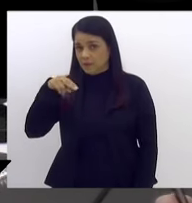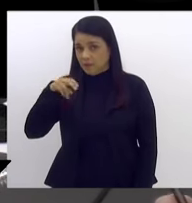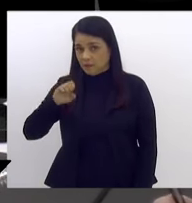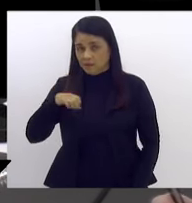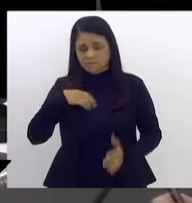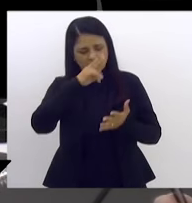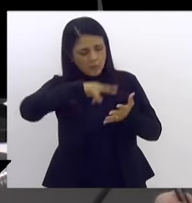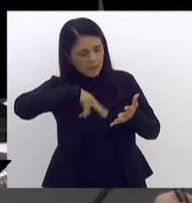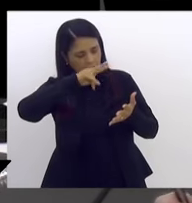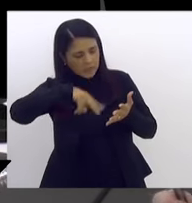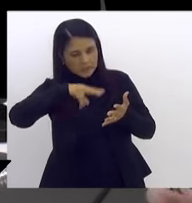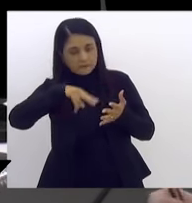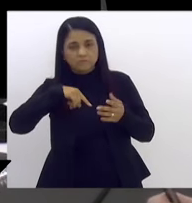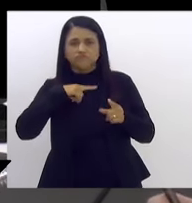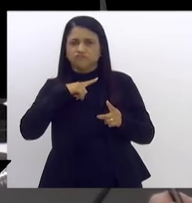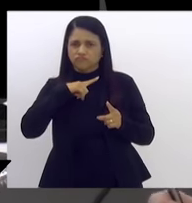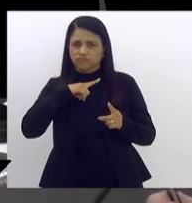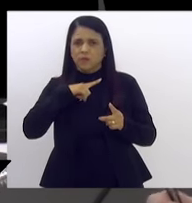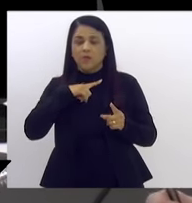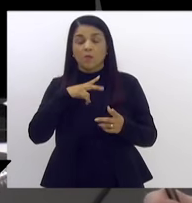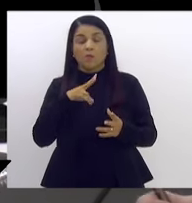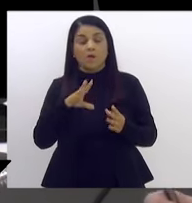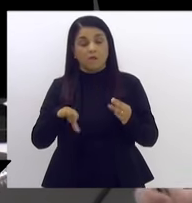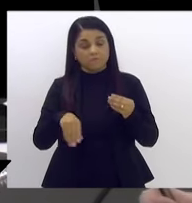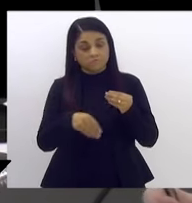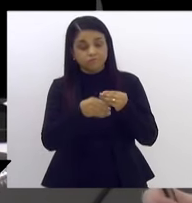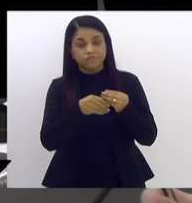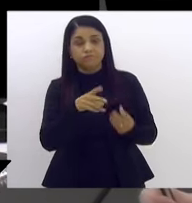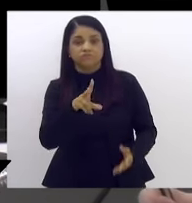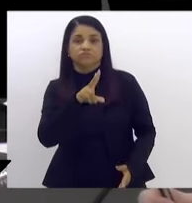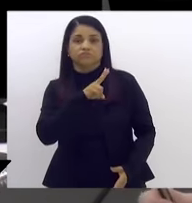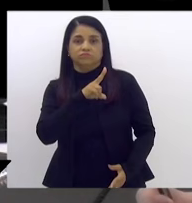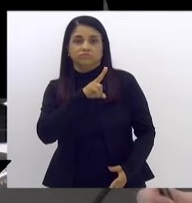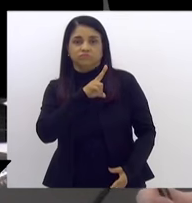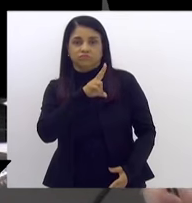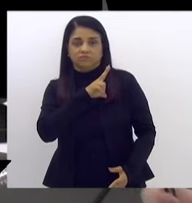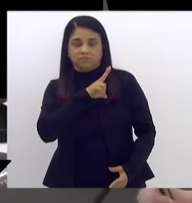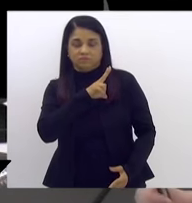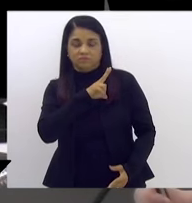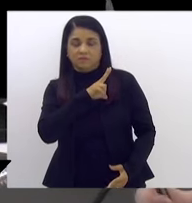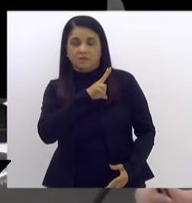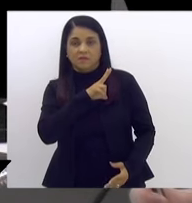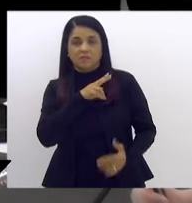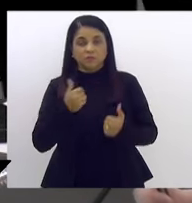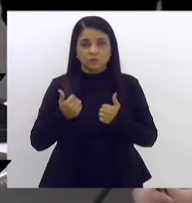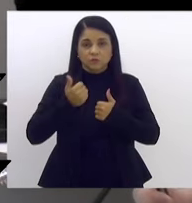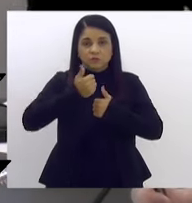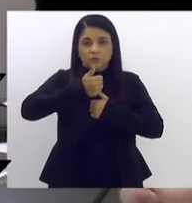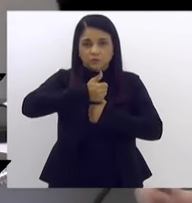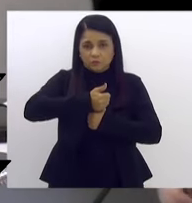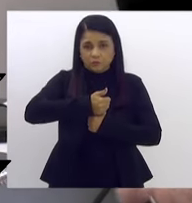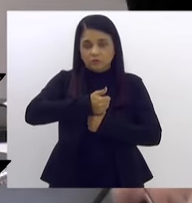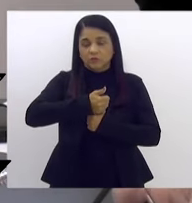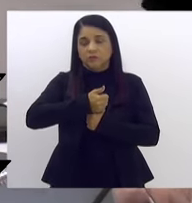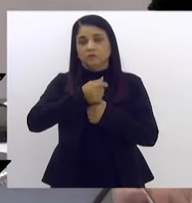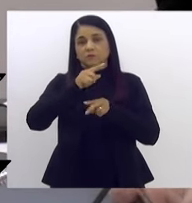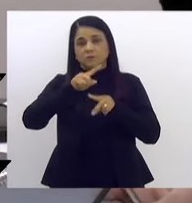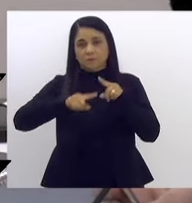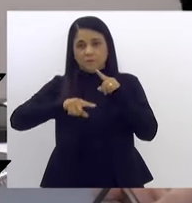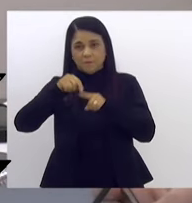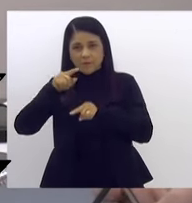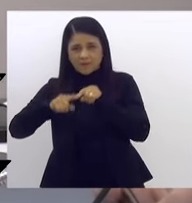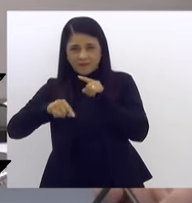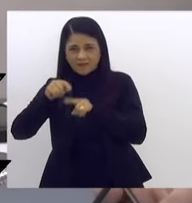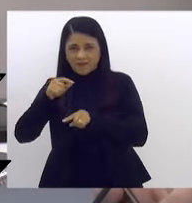a segmento escolar de natureza particular da substituição eh desse material de